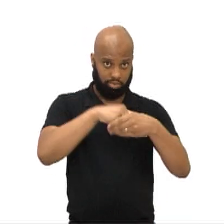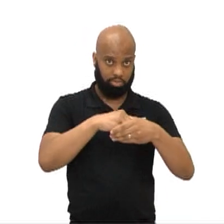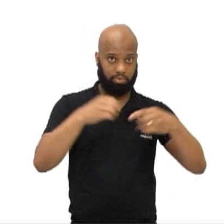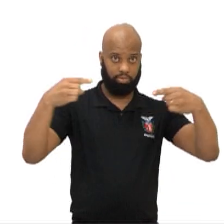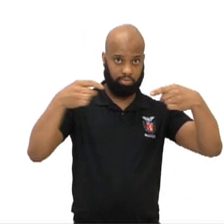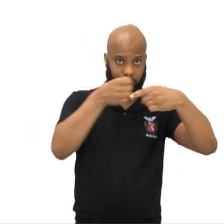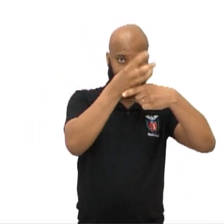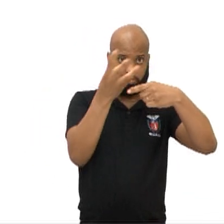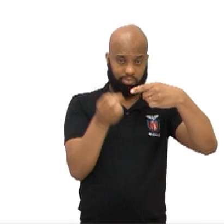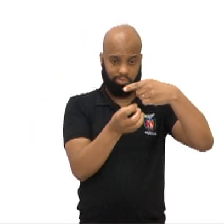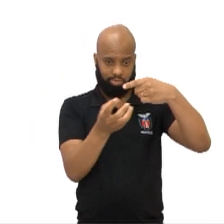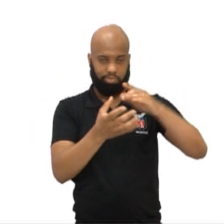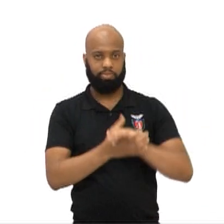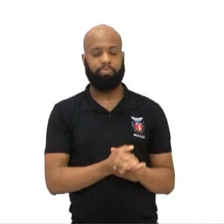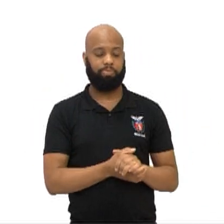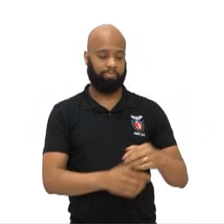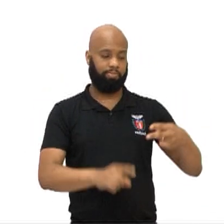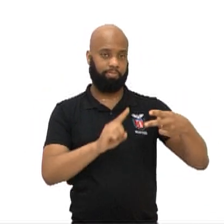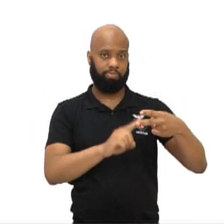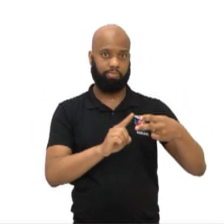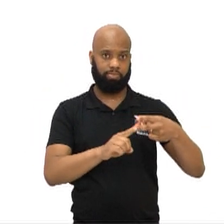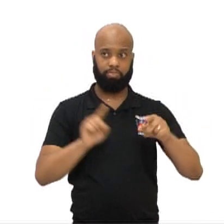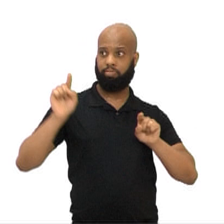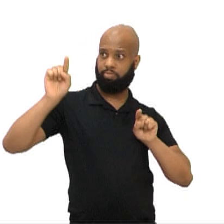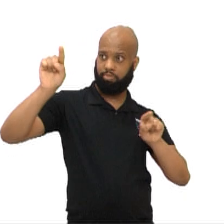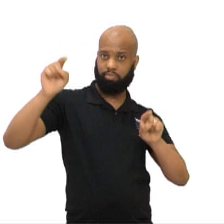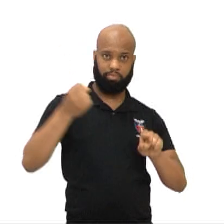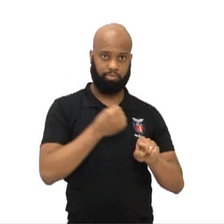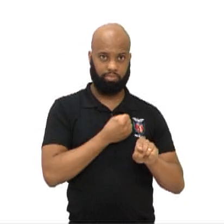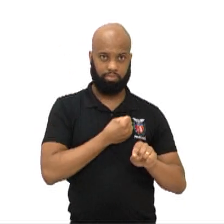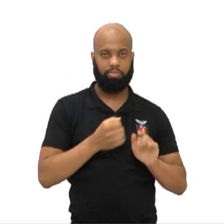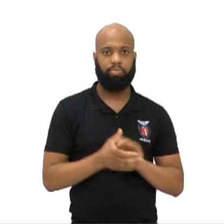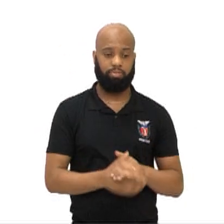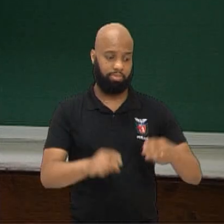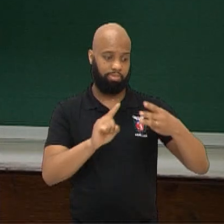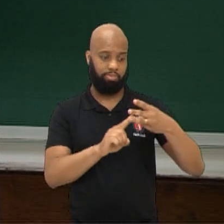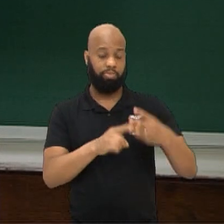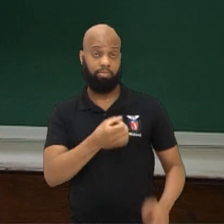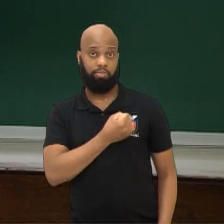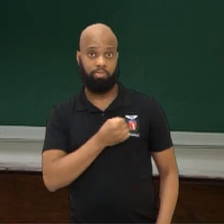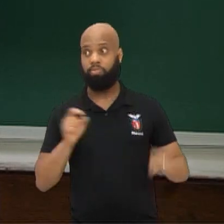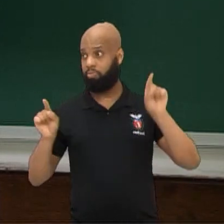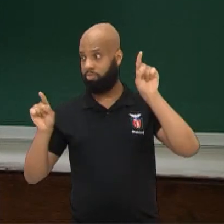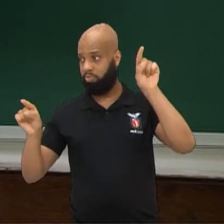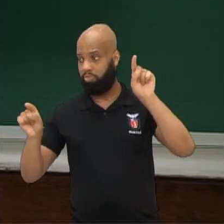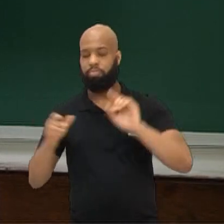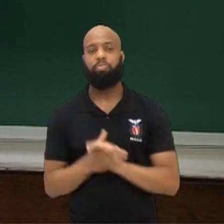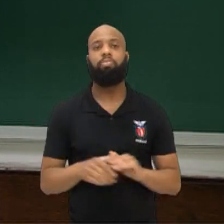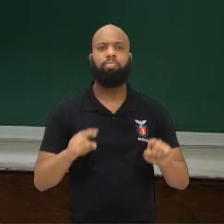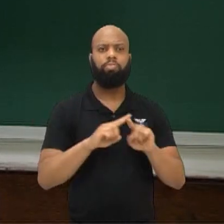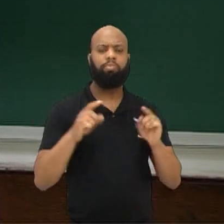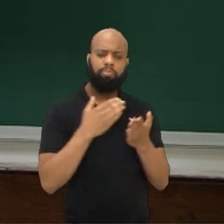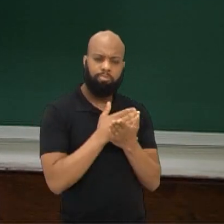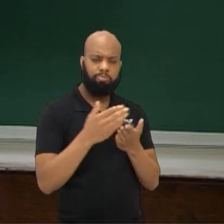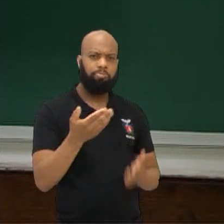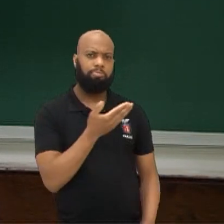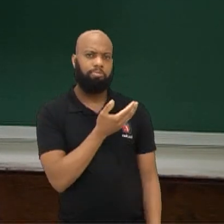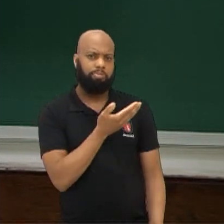B, os meios desta proporção e letra C, os extremos desta proporção. Lembrando que lá no início da